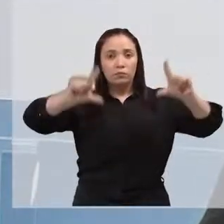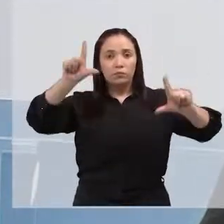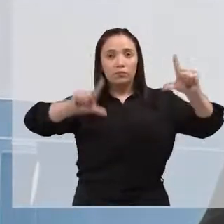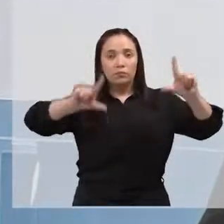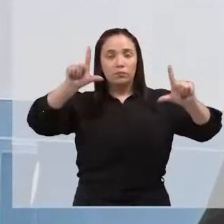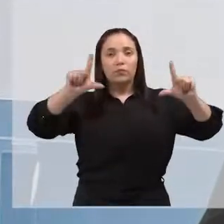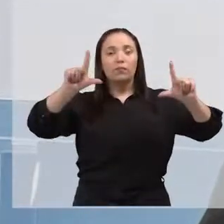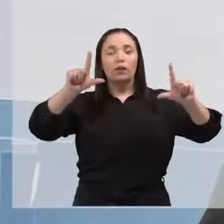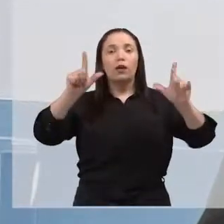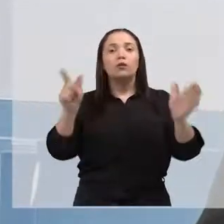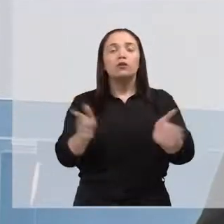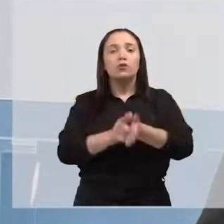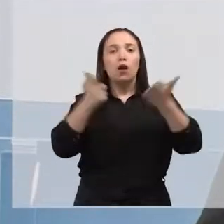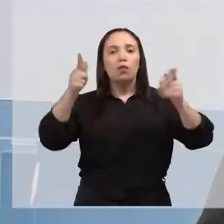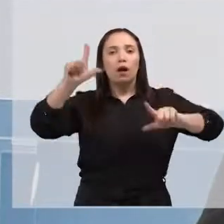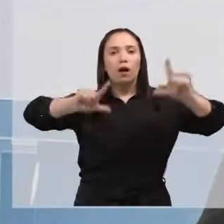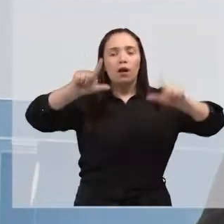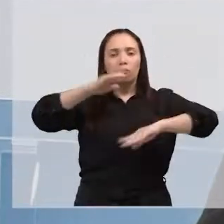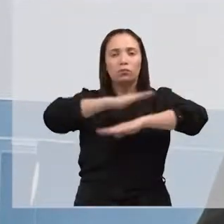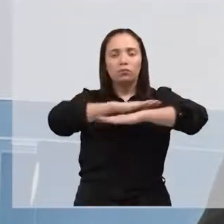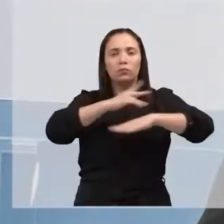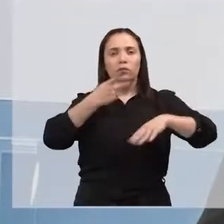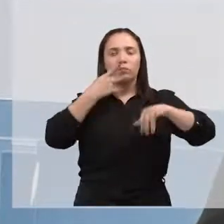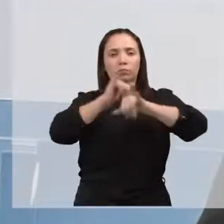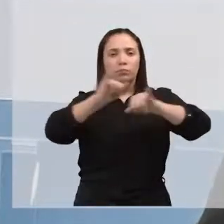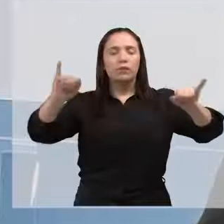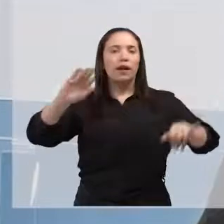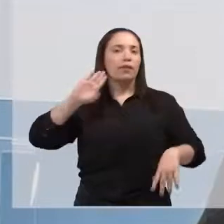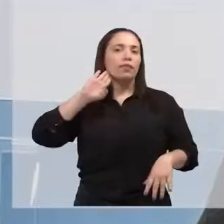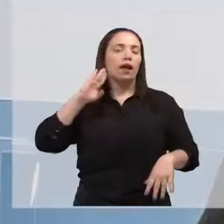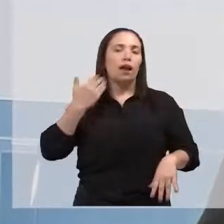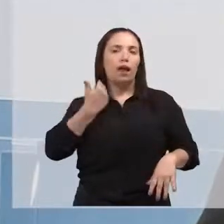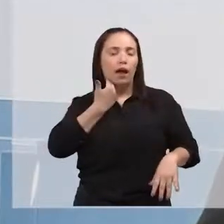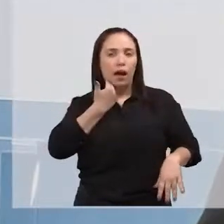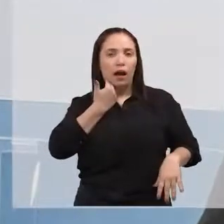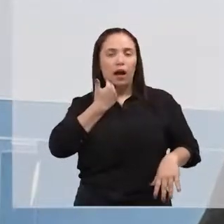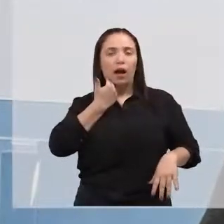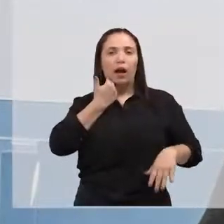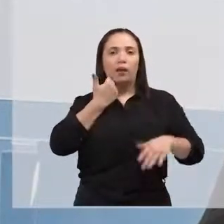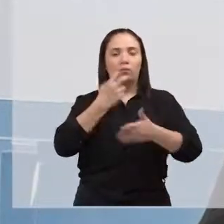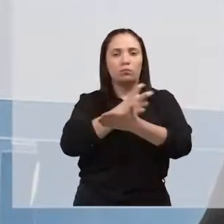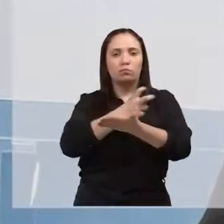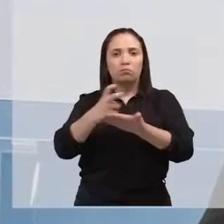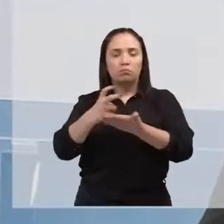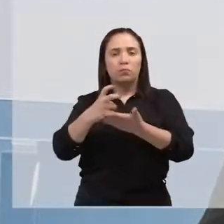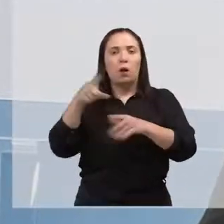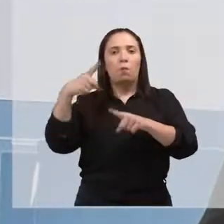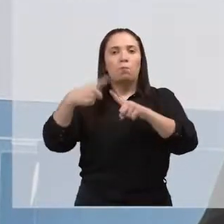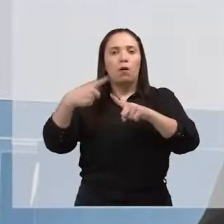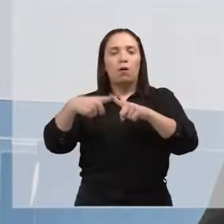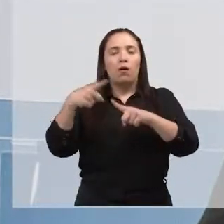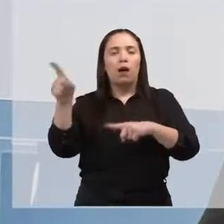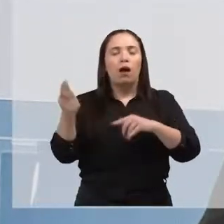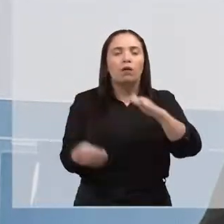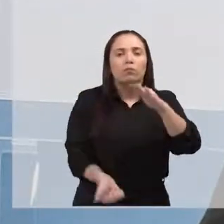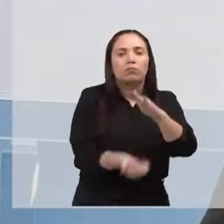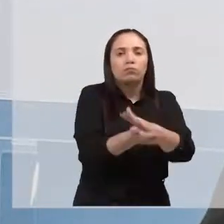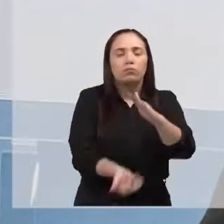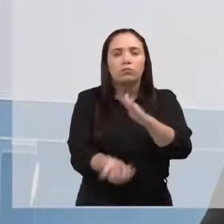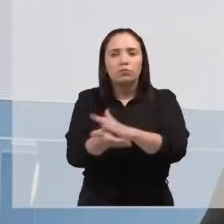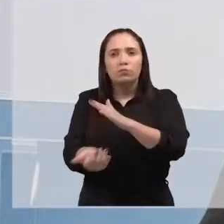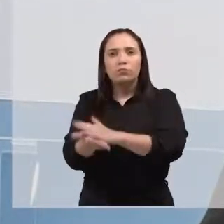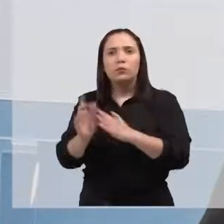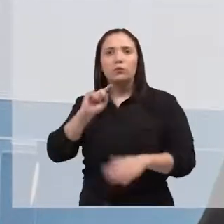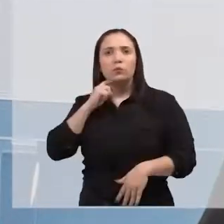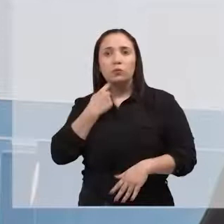Estado de Ceará, disse o seguinte: delegado é afastado por corrupção. A